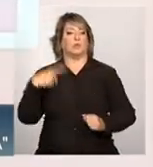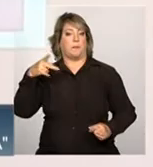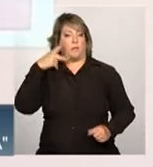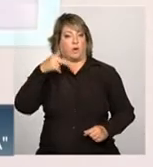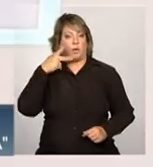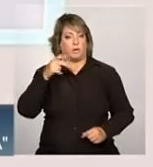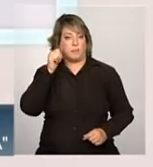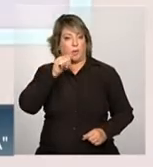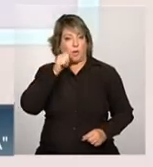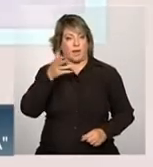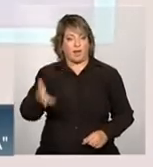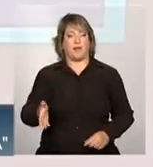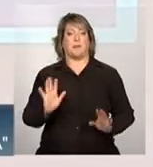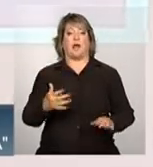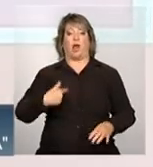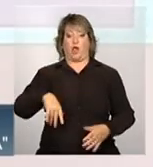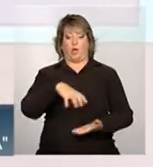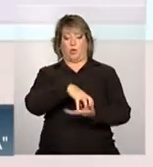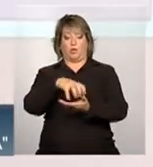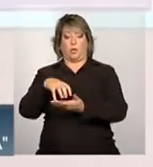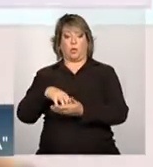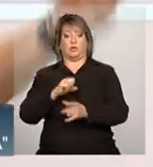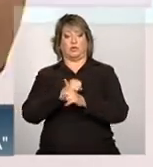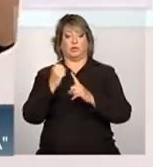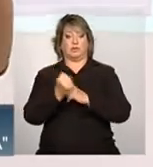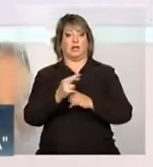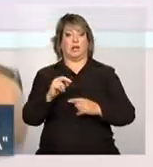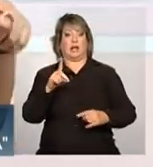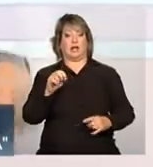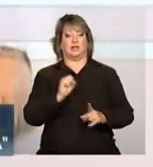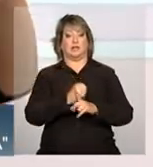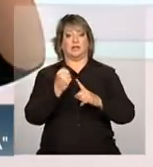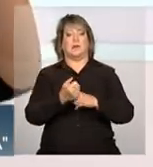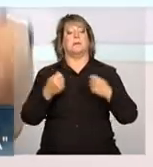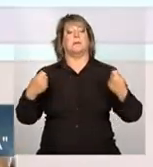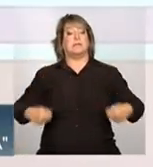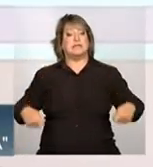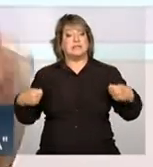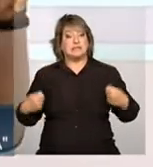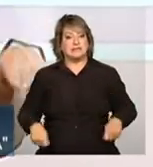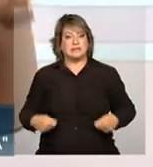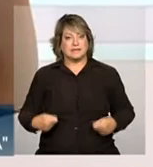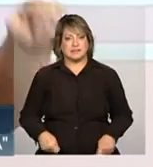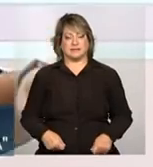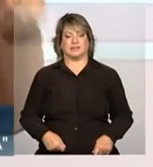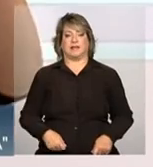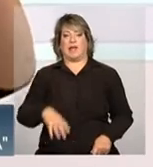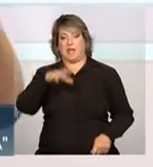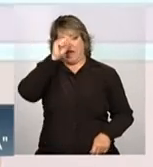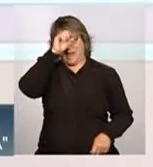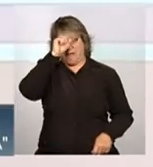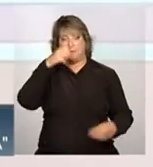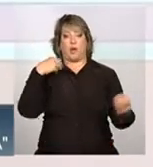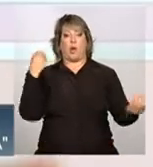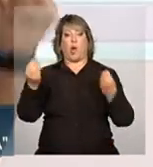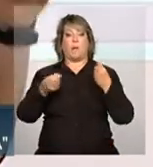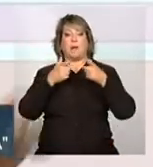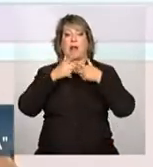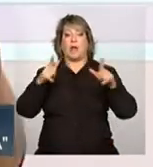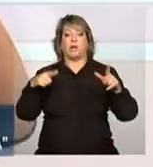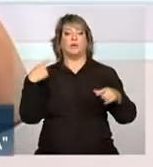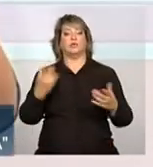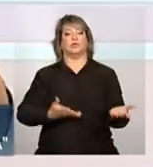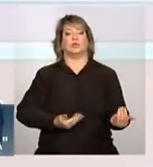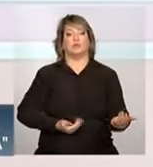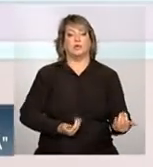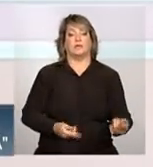mas nós, movimento social, das redes sociais, precisamos aprender, aliás, a linguagem da